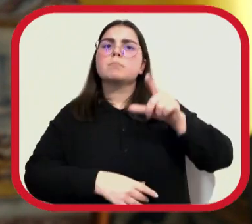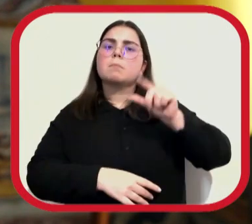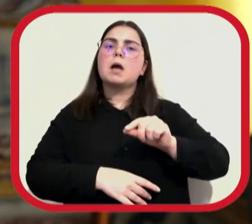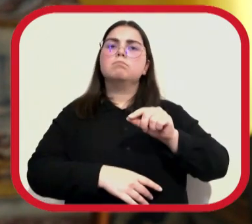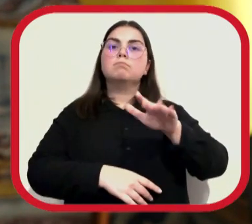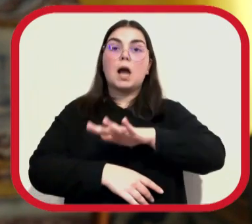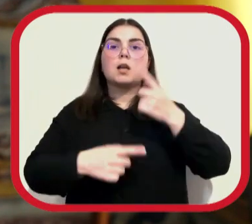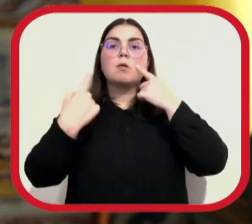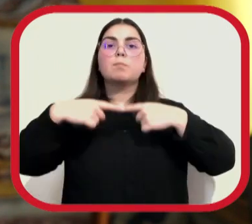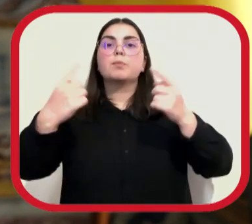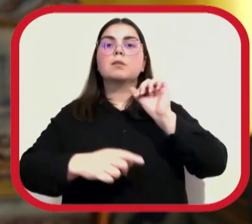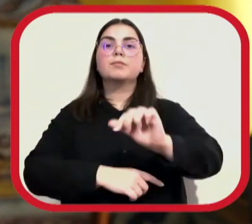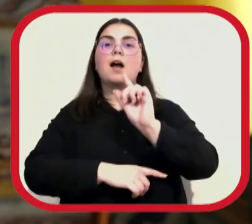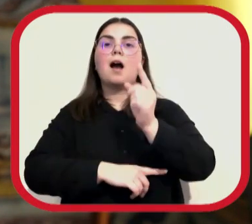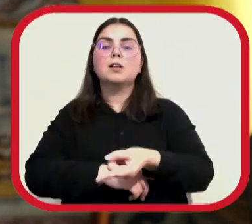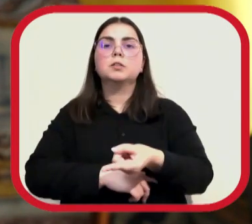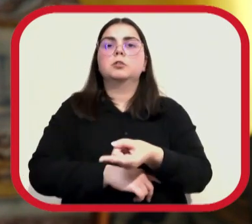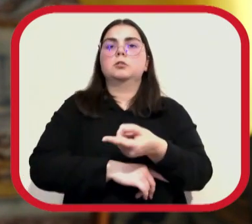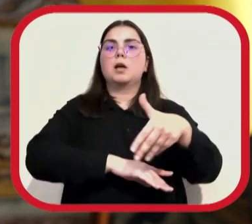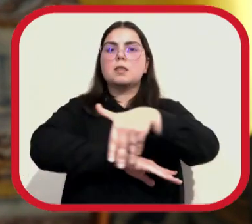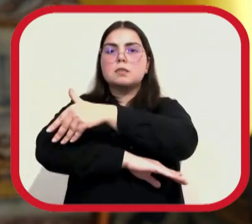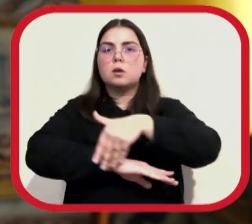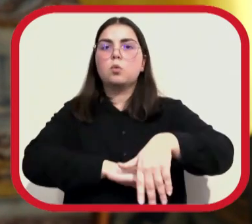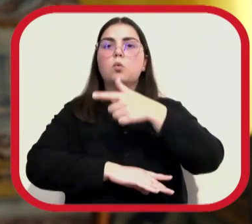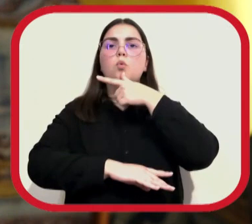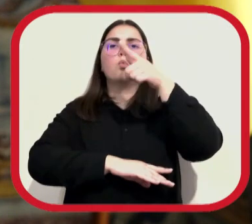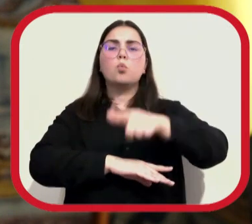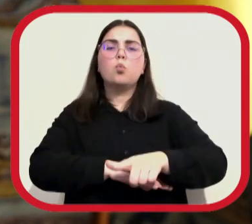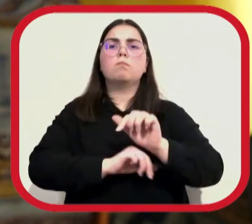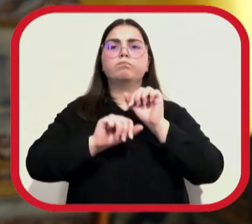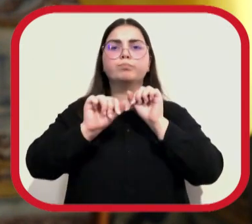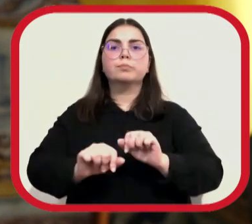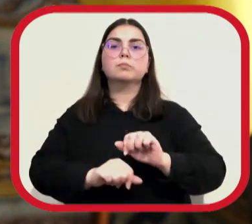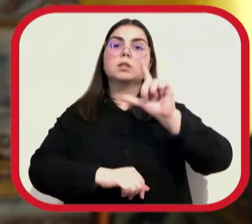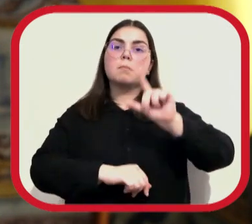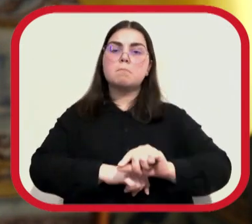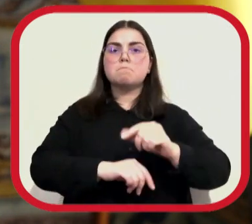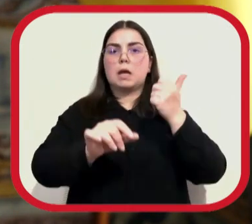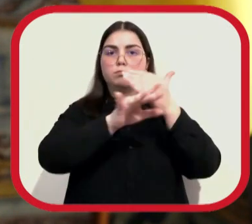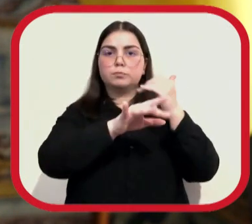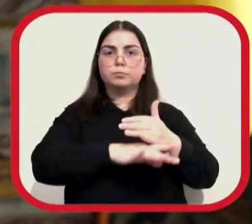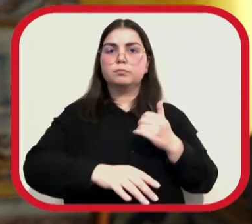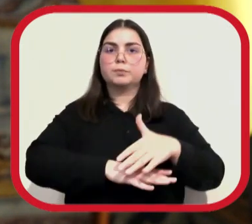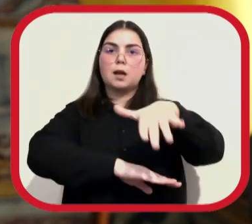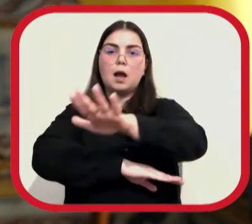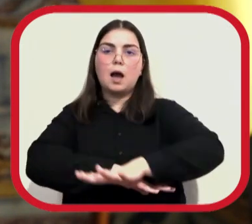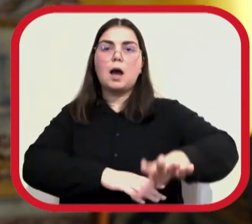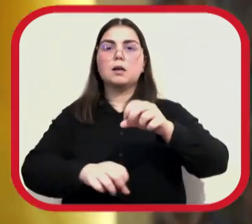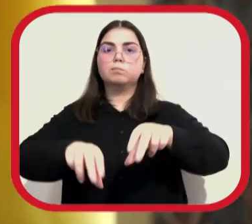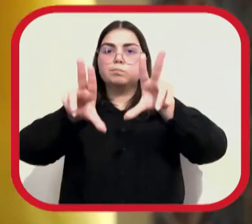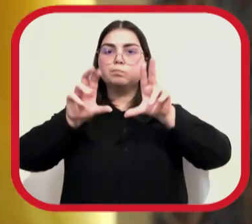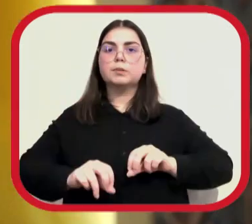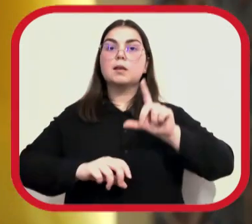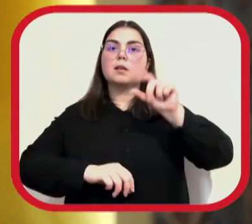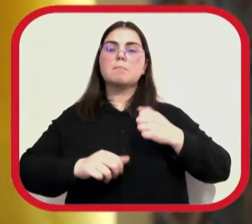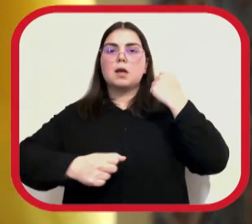e quando falo em espaço público, falo na própria ocupação das esplanadas e não só, falo na higiene urbana.